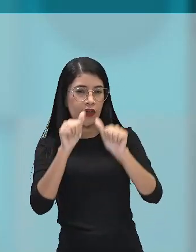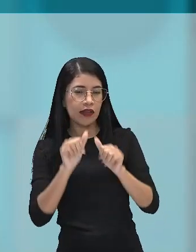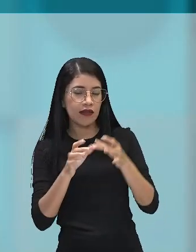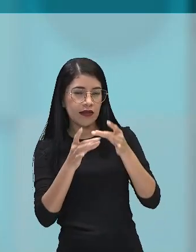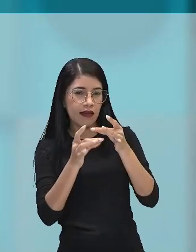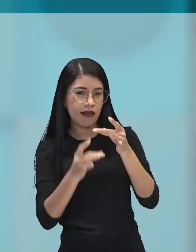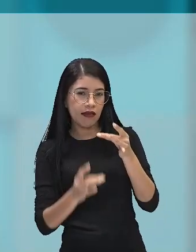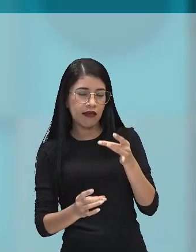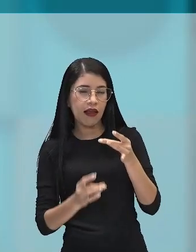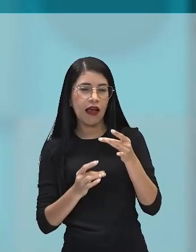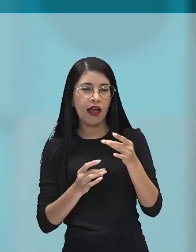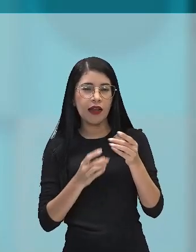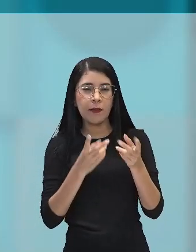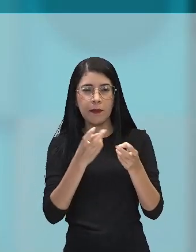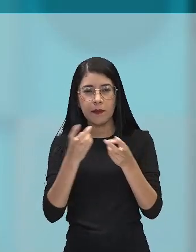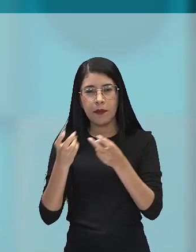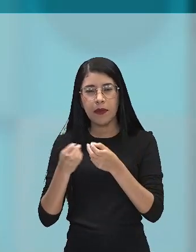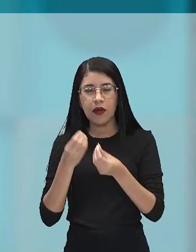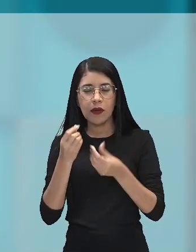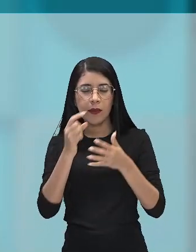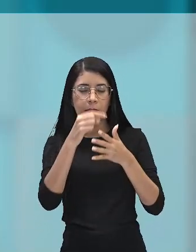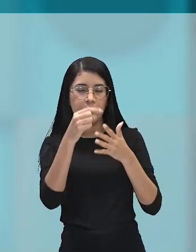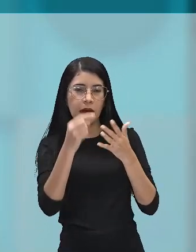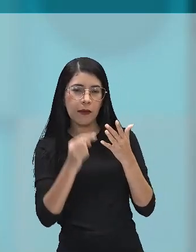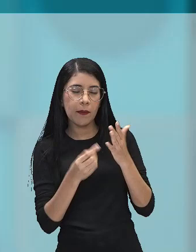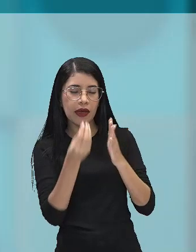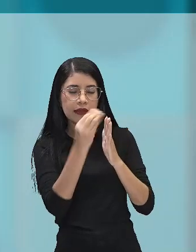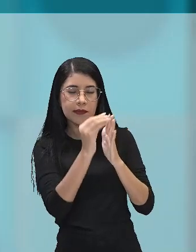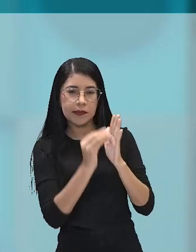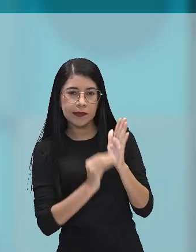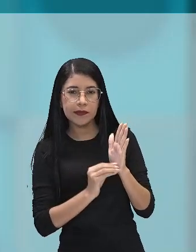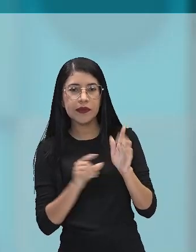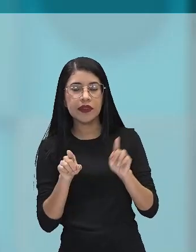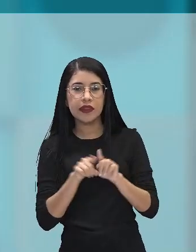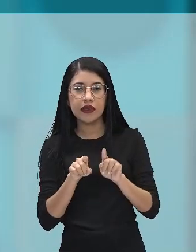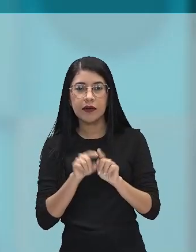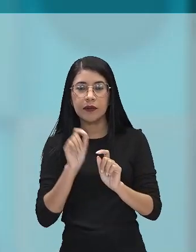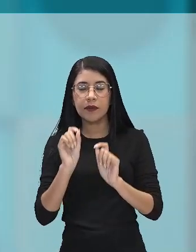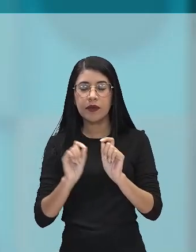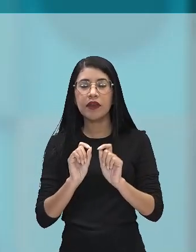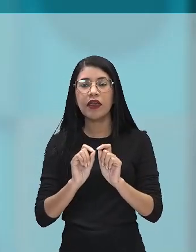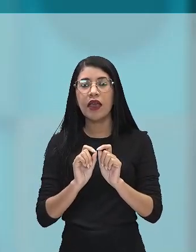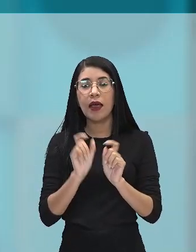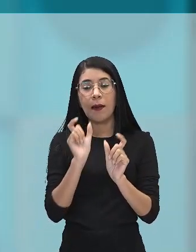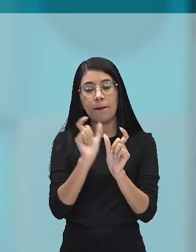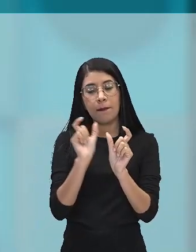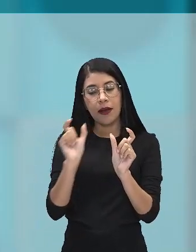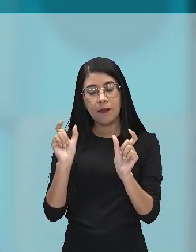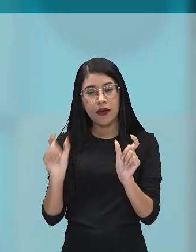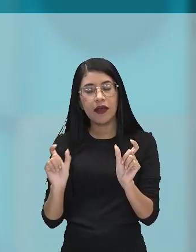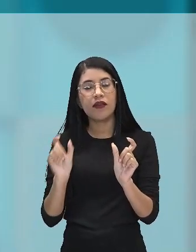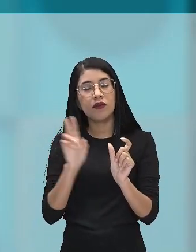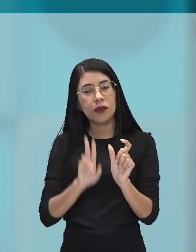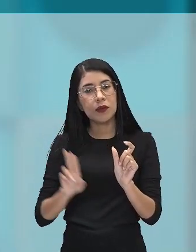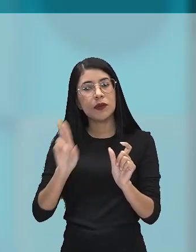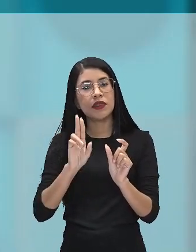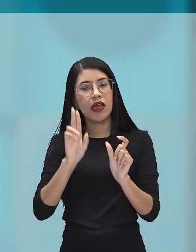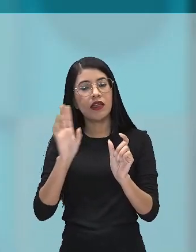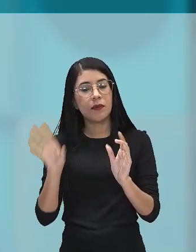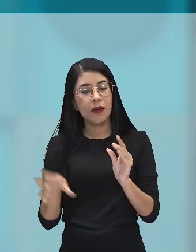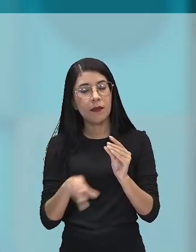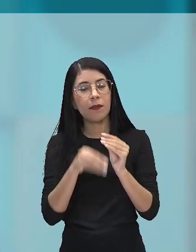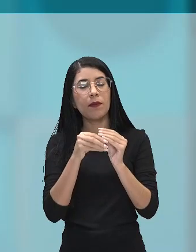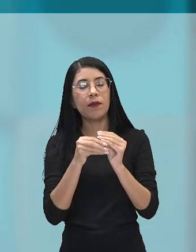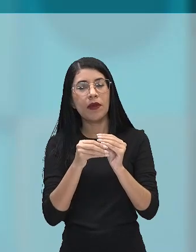ela, verificar os elementos da sua composição e também os termos que foram utilizados para fazer a crítica